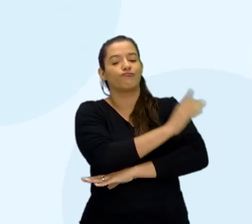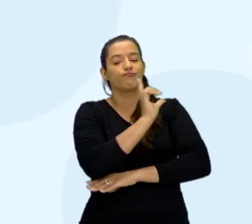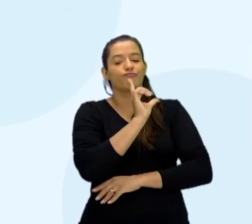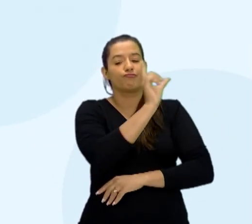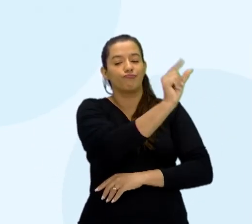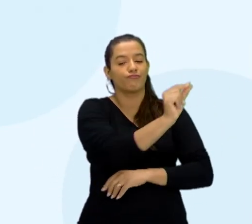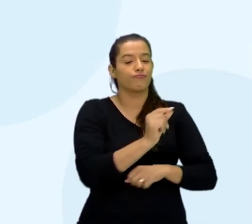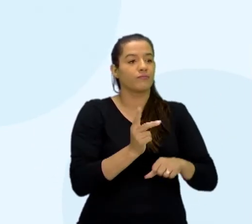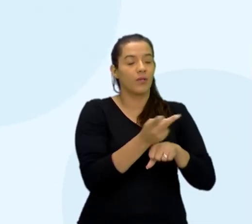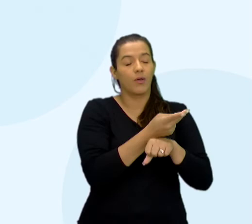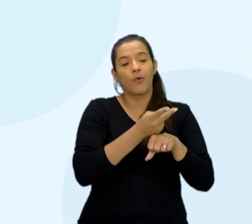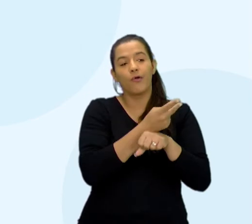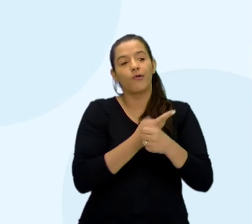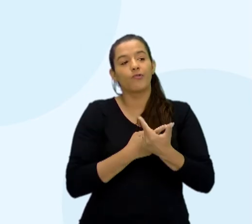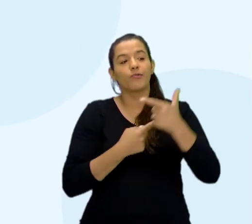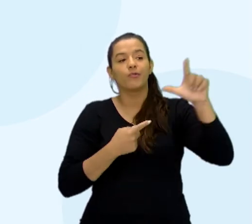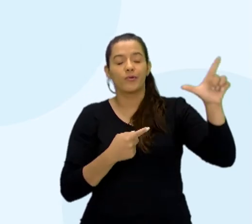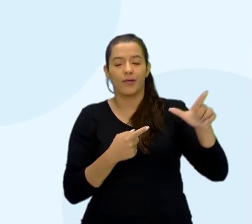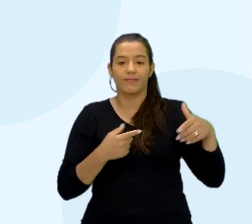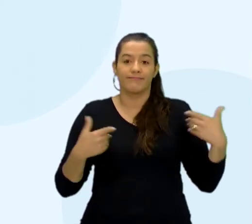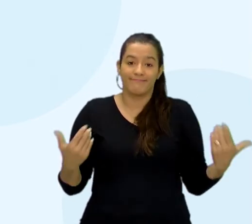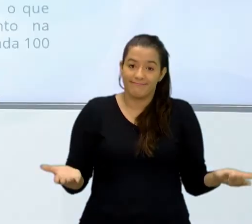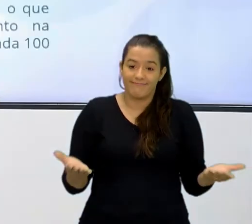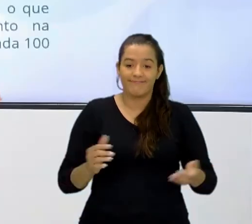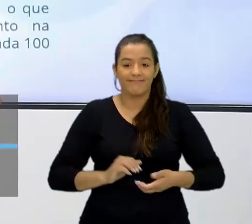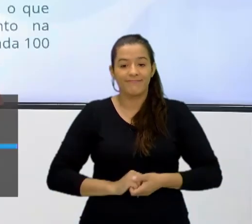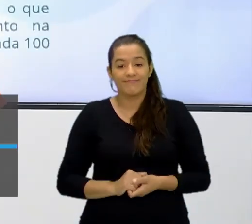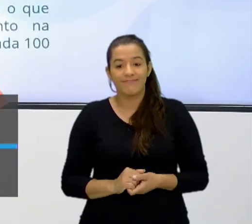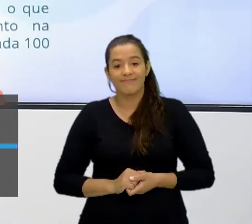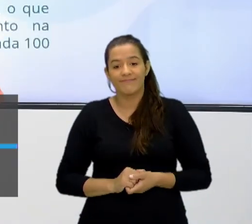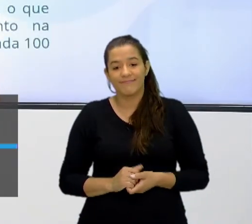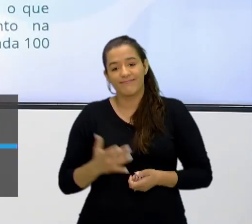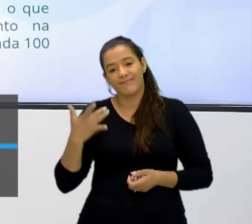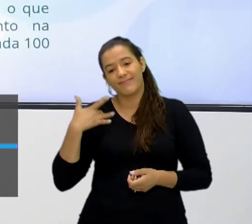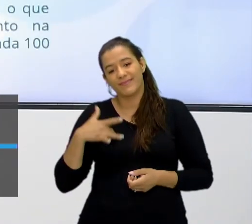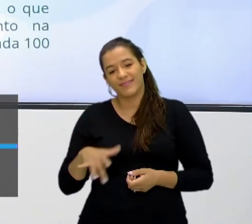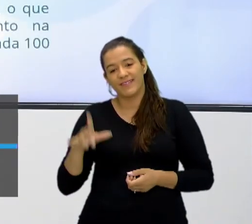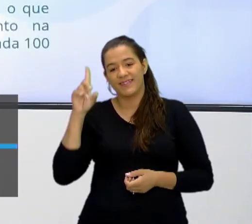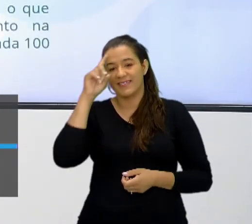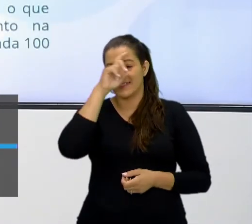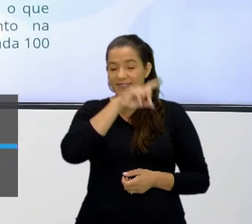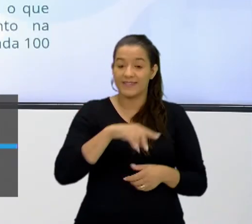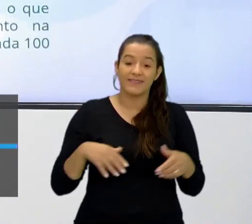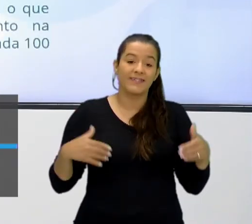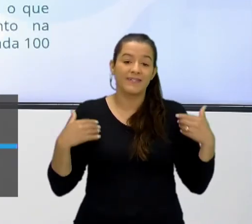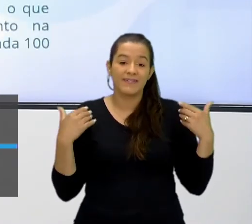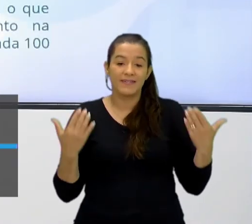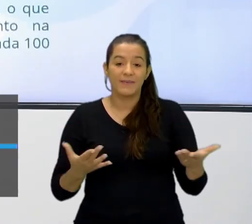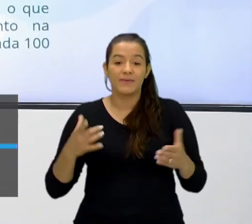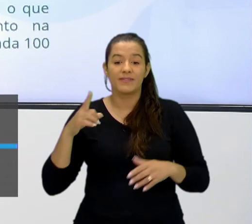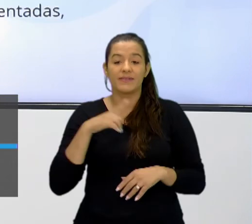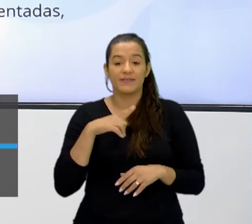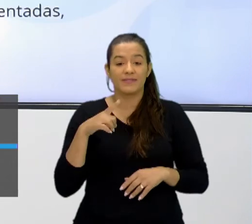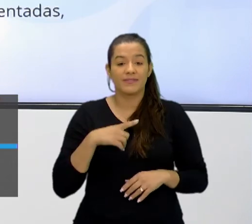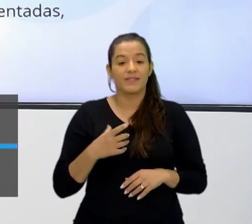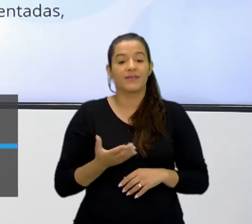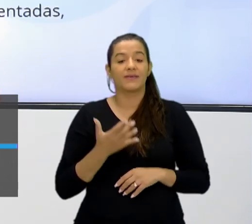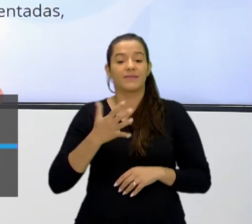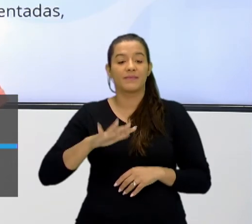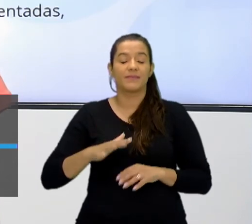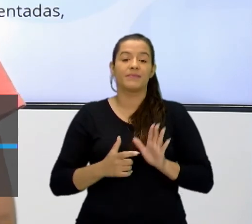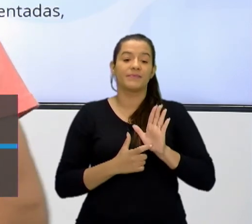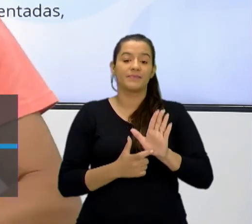que procurar outro lugar, né? Tão complicado, né? Mas enfim, temos aí então, tá